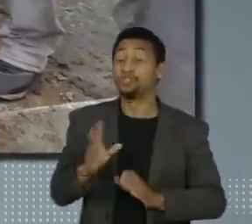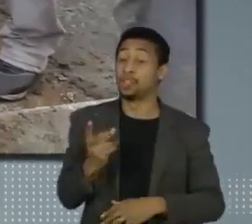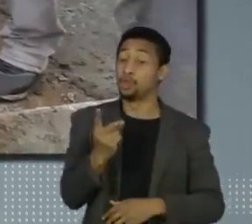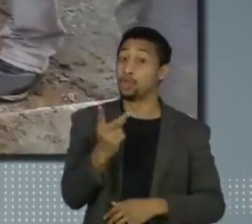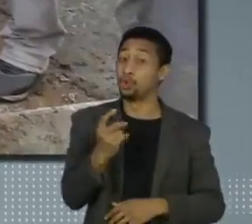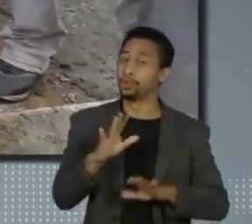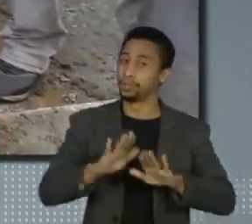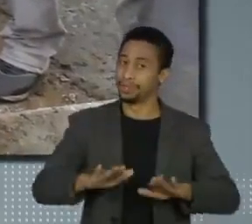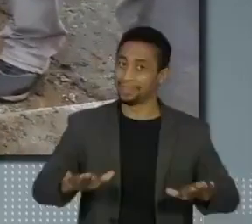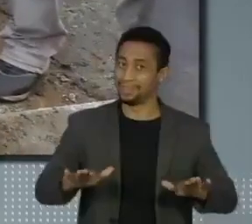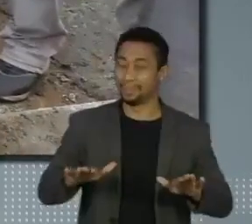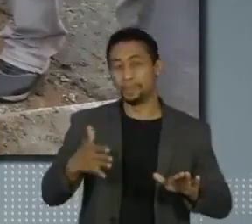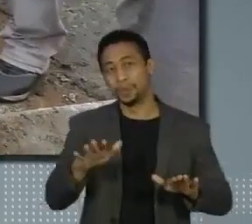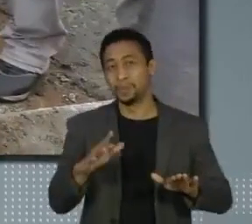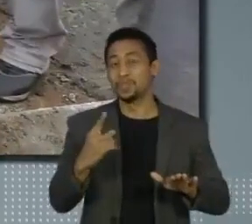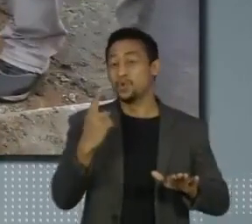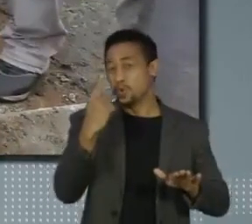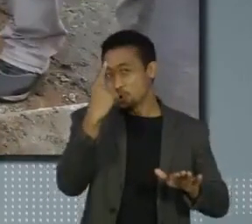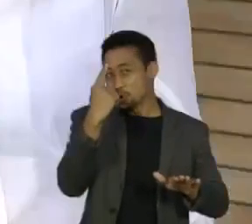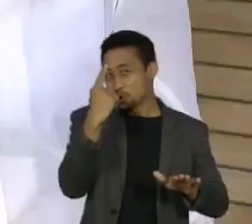casos uma é uma morte por mês